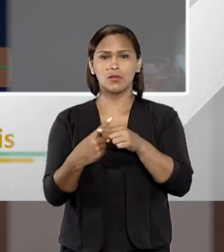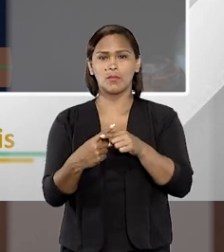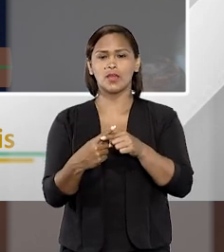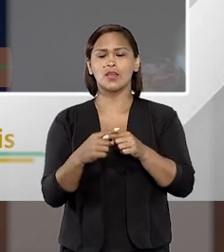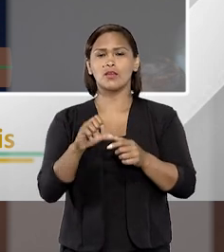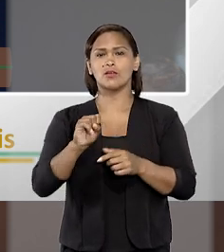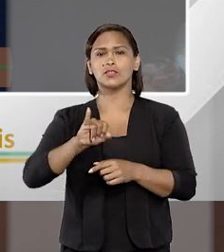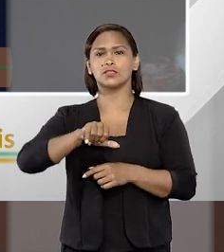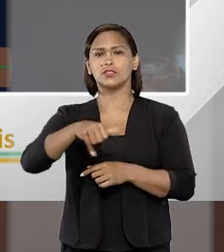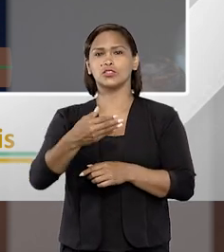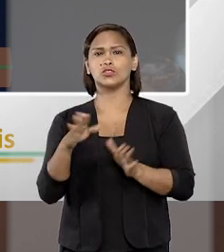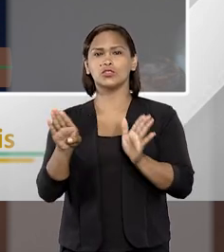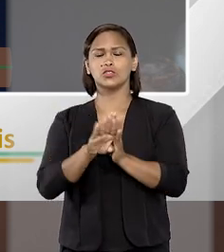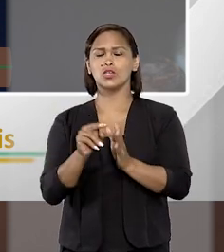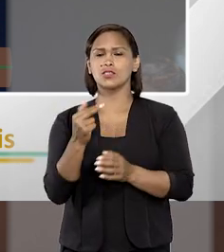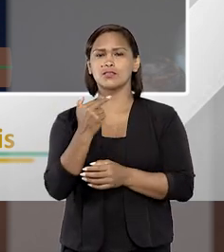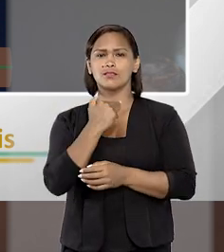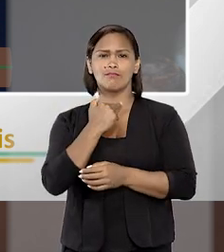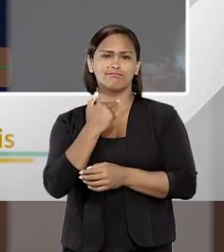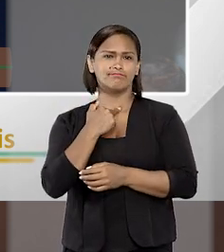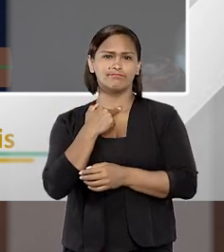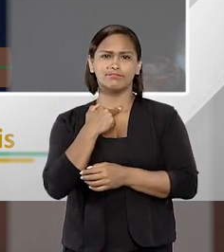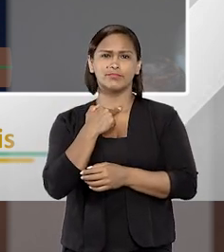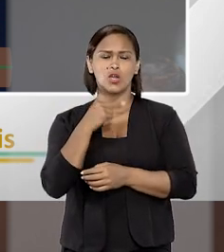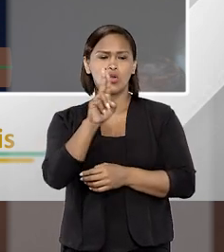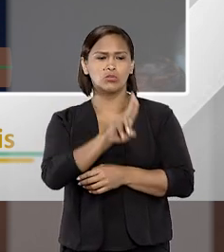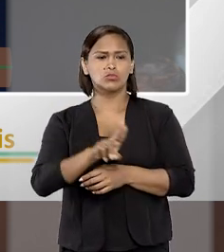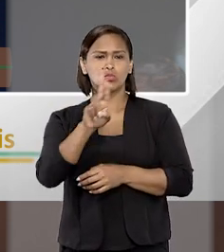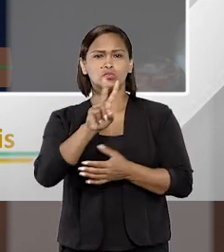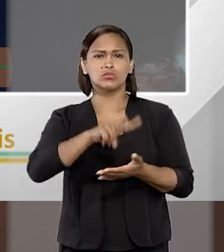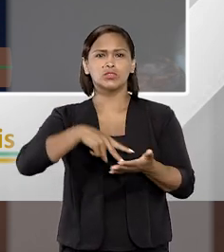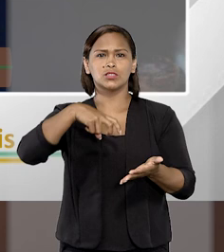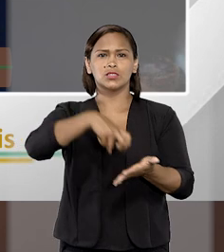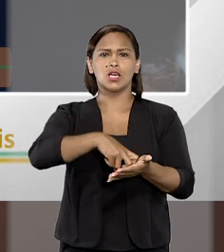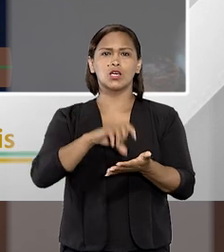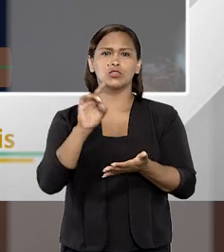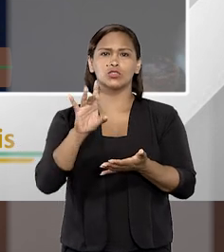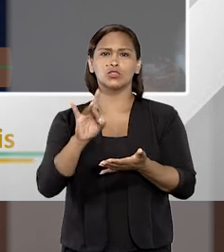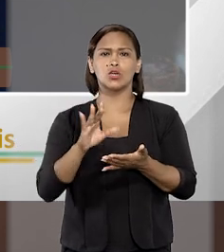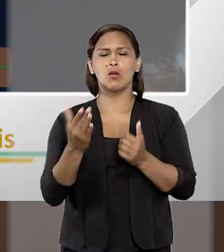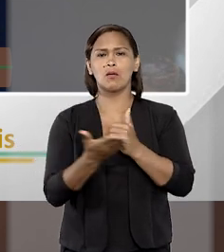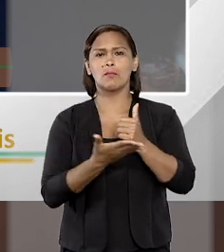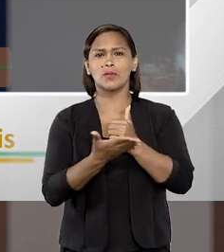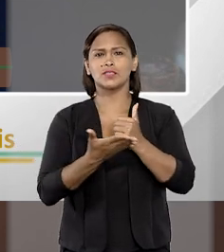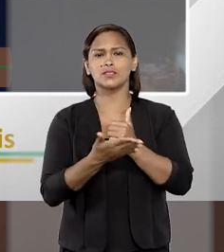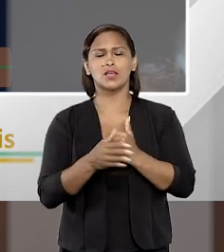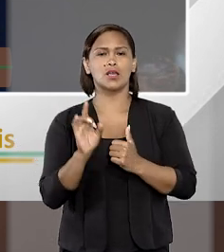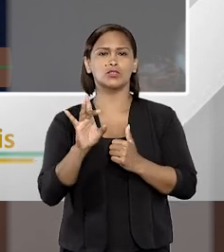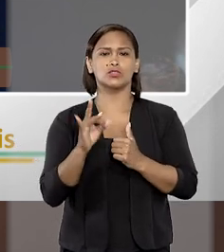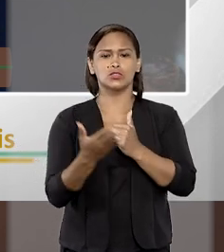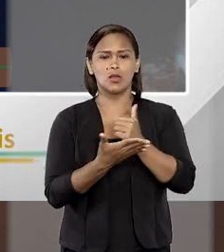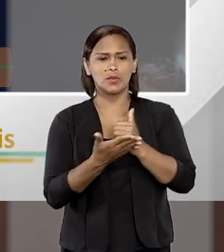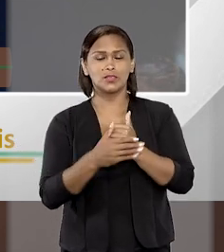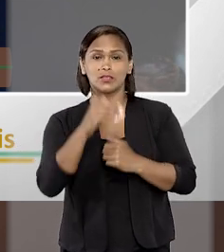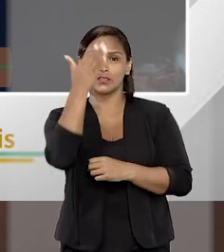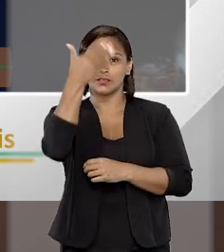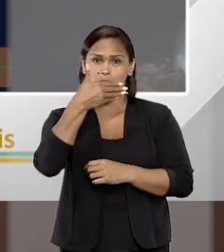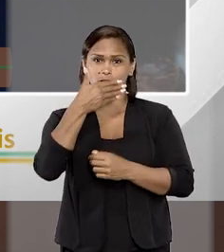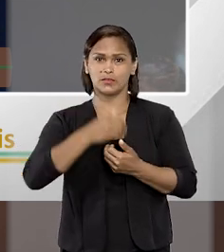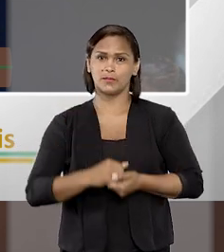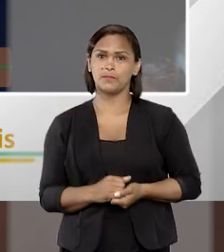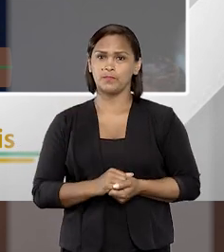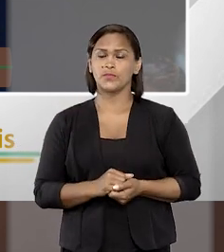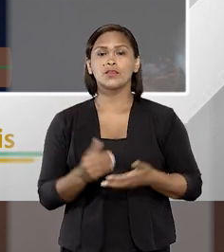que chegou STJ de que não se pode condenar alguém com base tão somente nesta prova